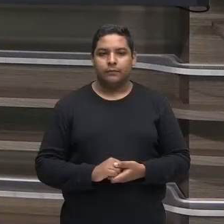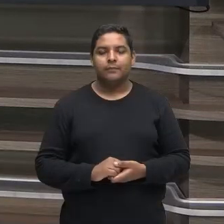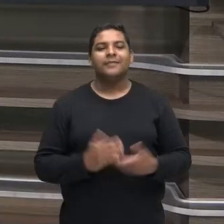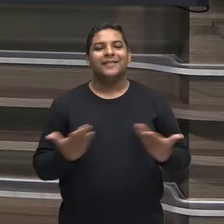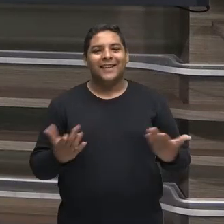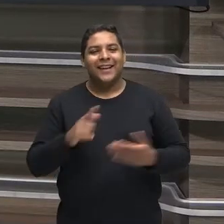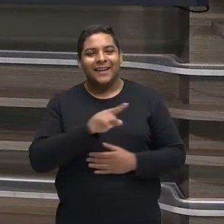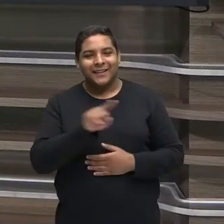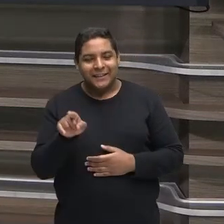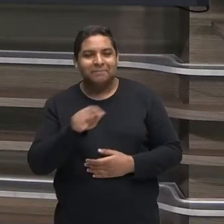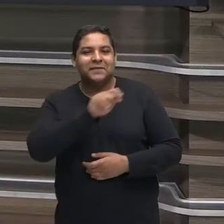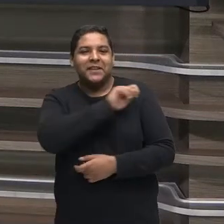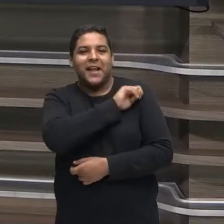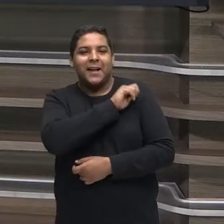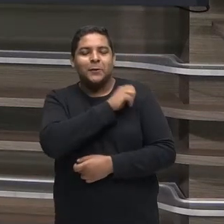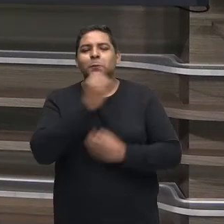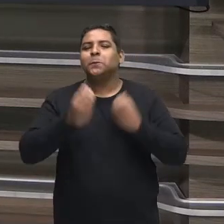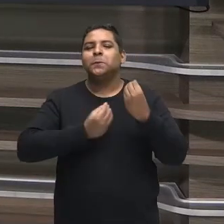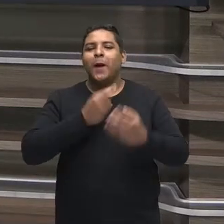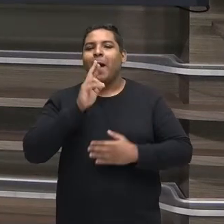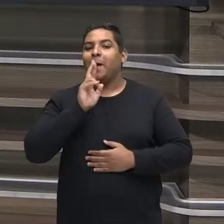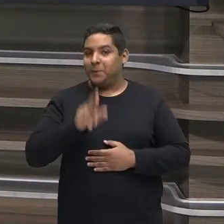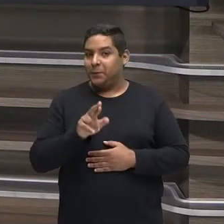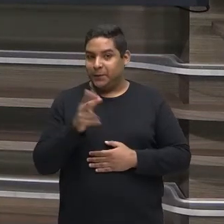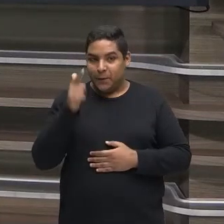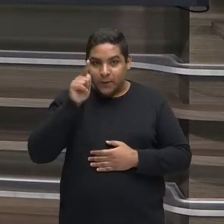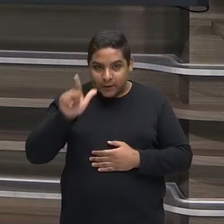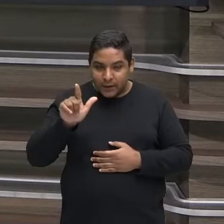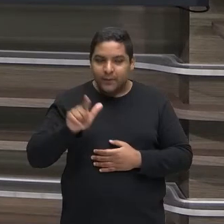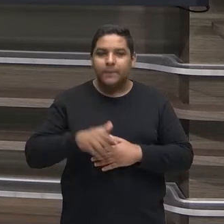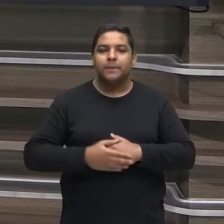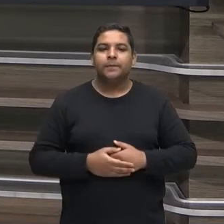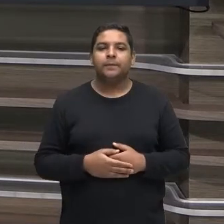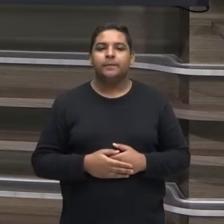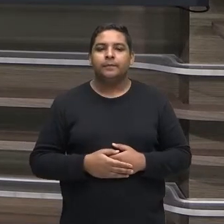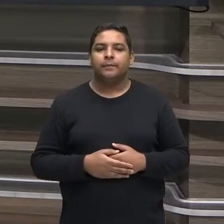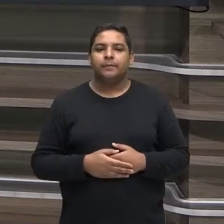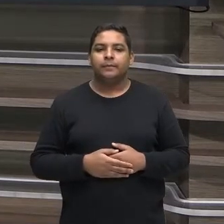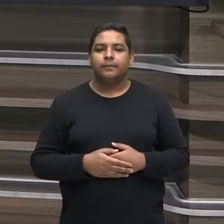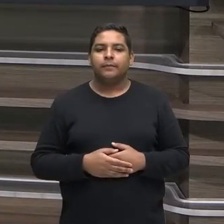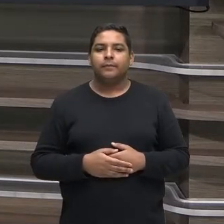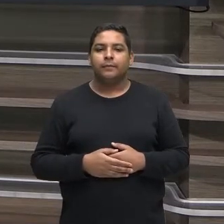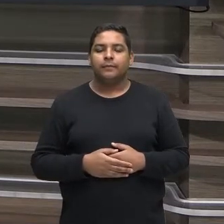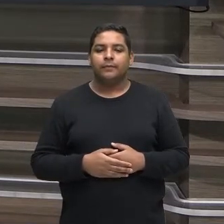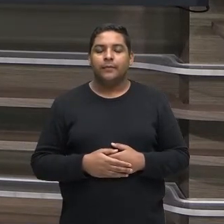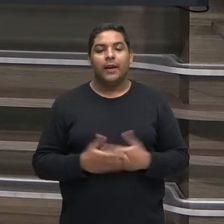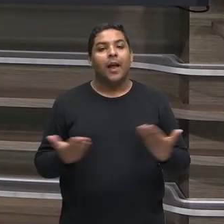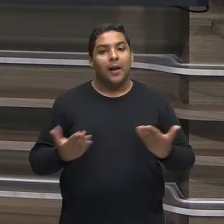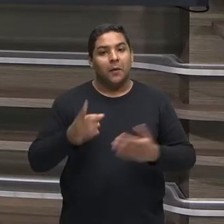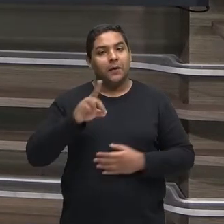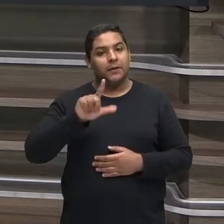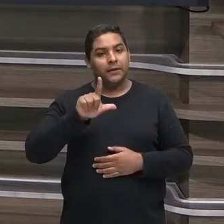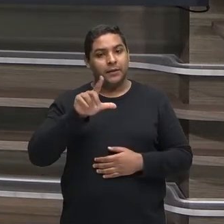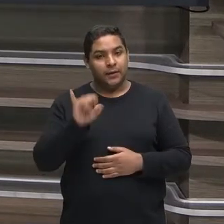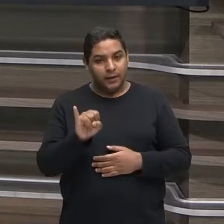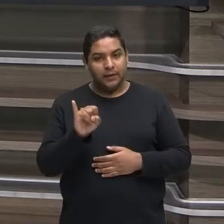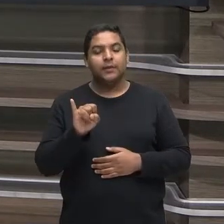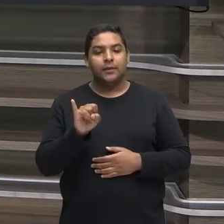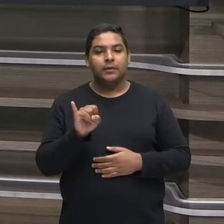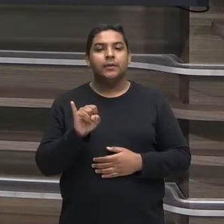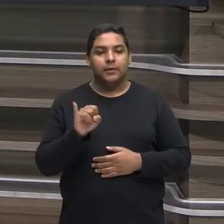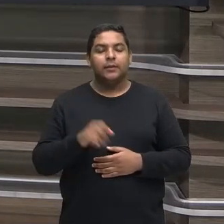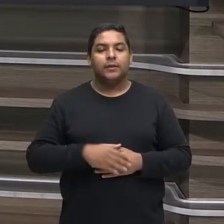E aí, moçada, como estamos? Então, para essa nossa DLI sobre o